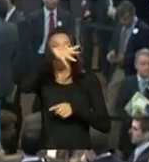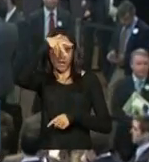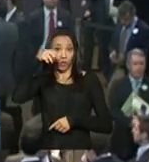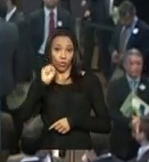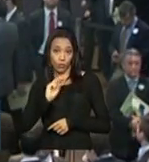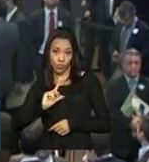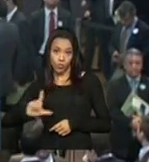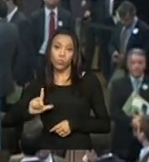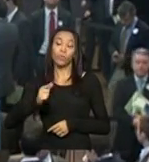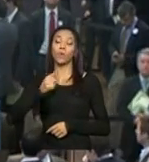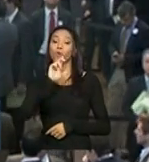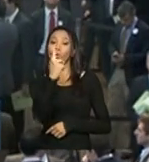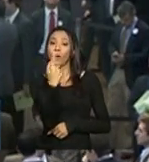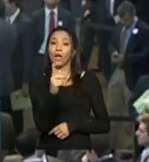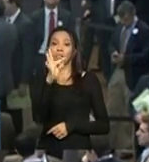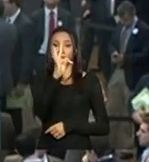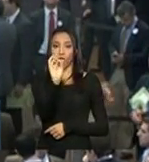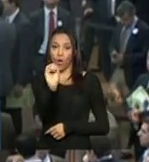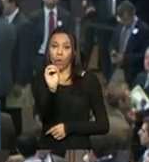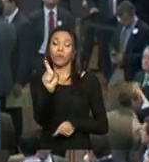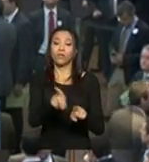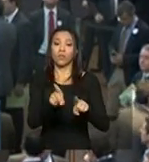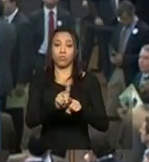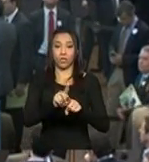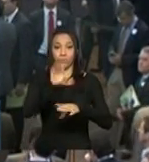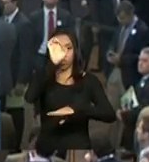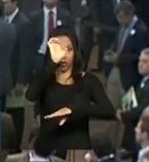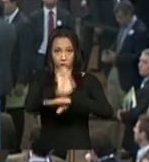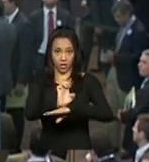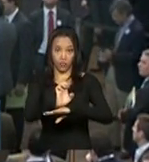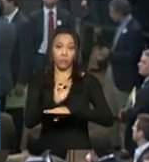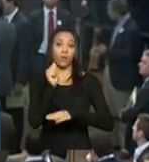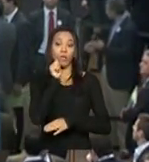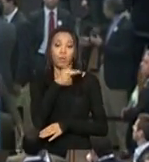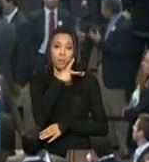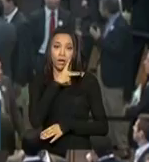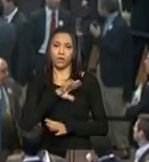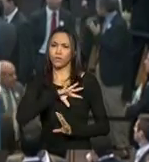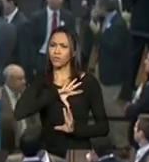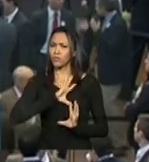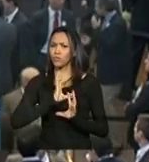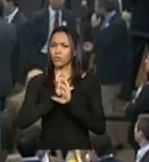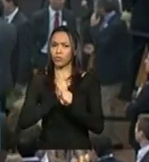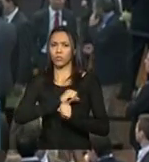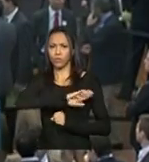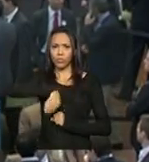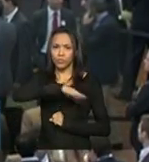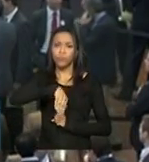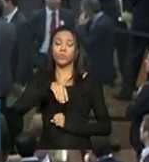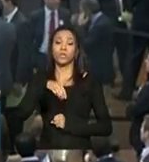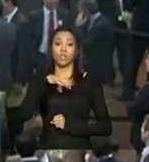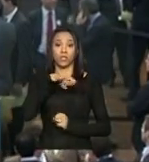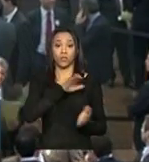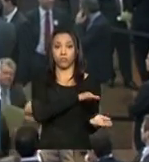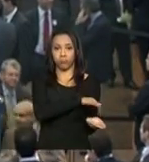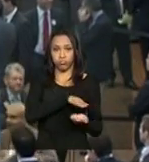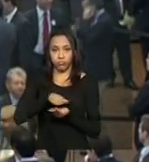Sul, Goiás, Tocantins e Amapá. Ao todo, esses 9